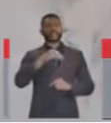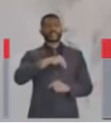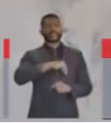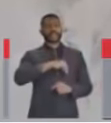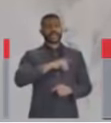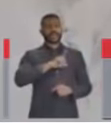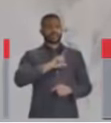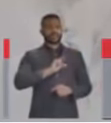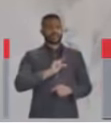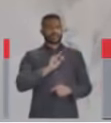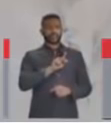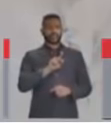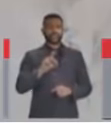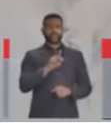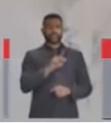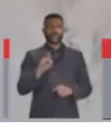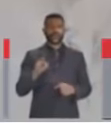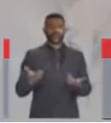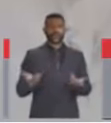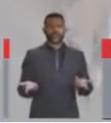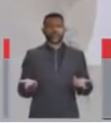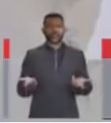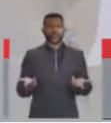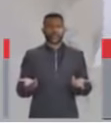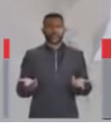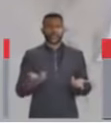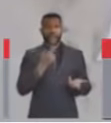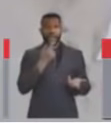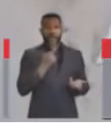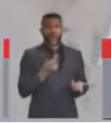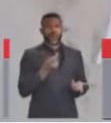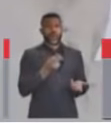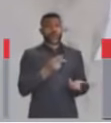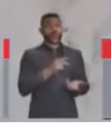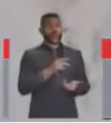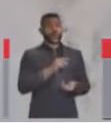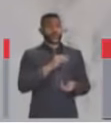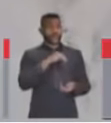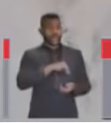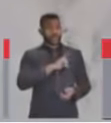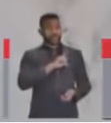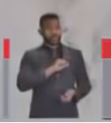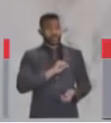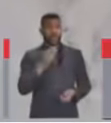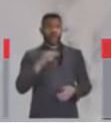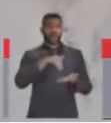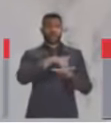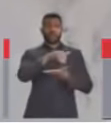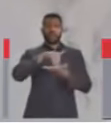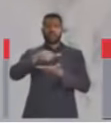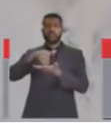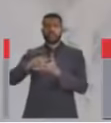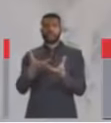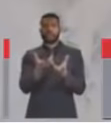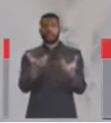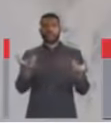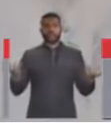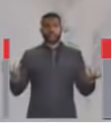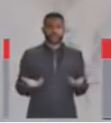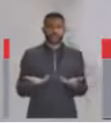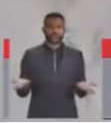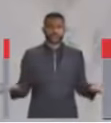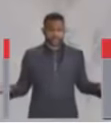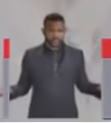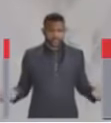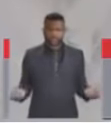dos professores dizer ou eu faço a redução dos salários ou haverá demissão em massa dos professores um